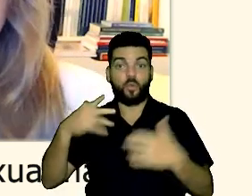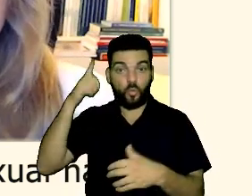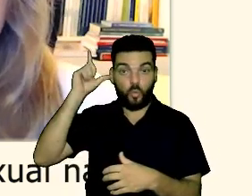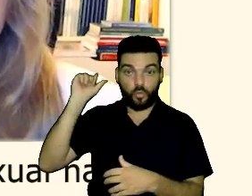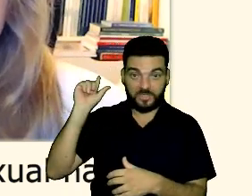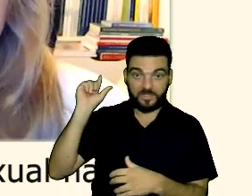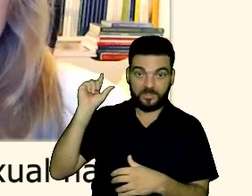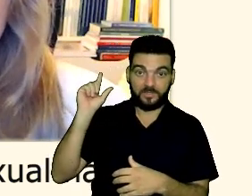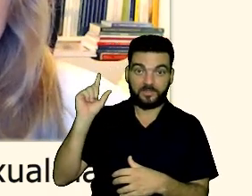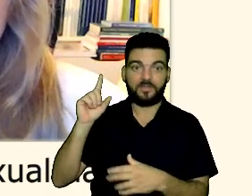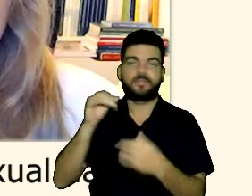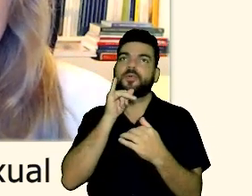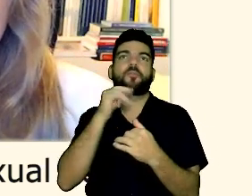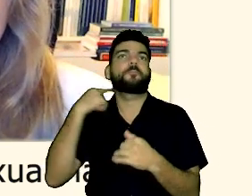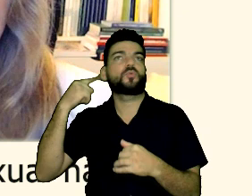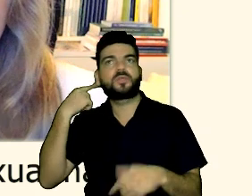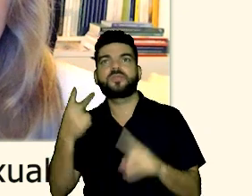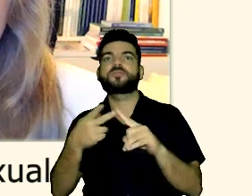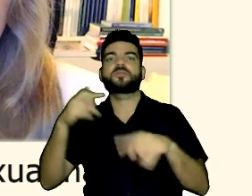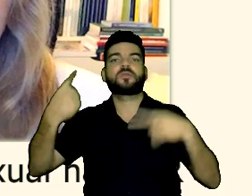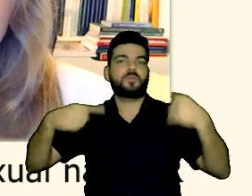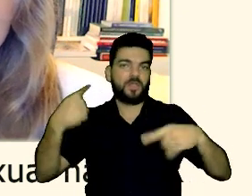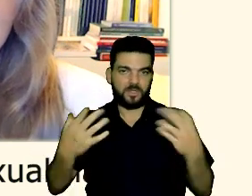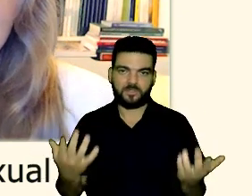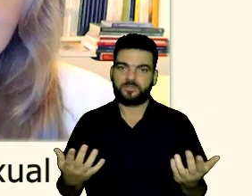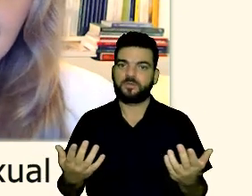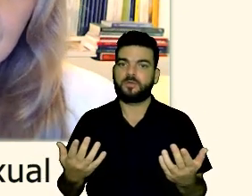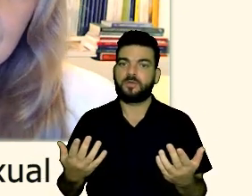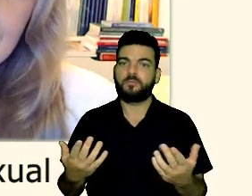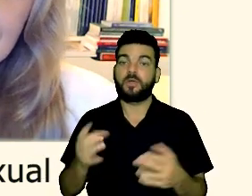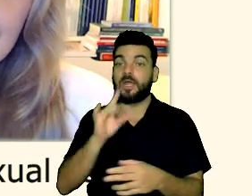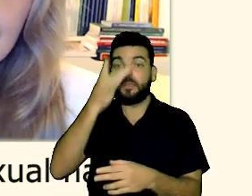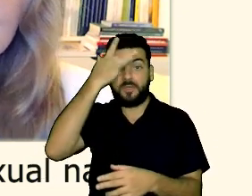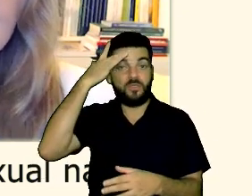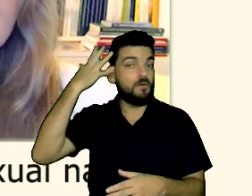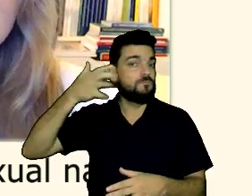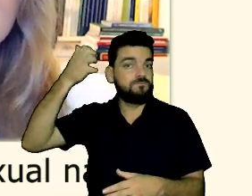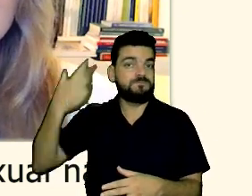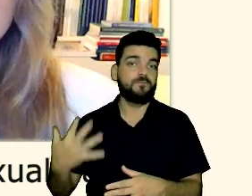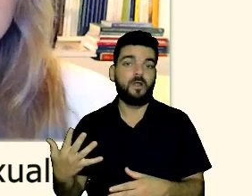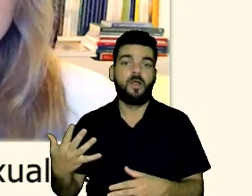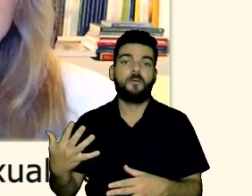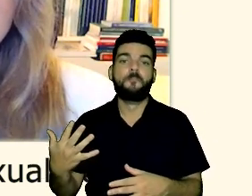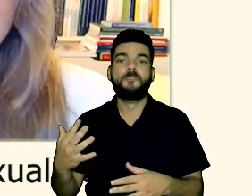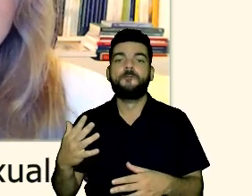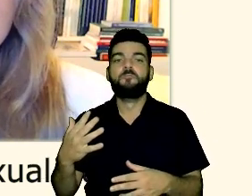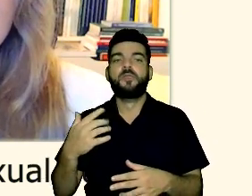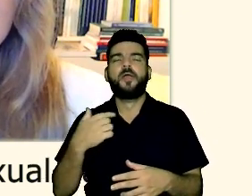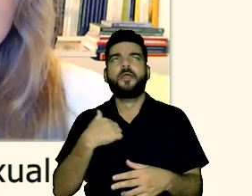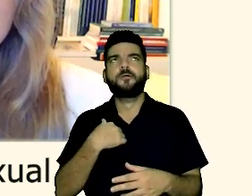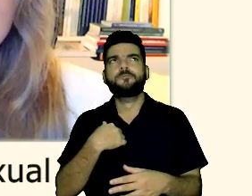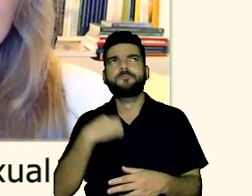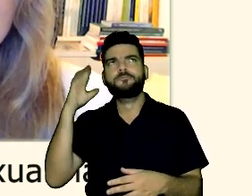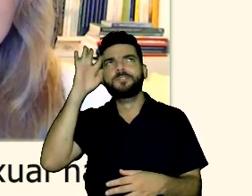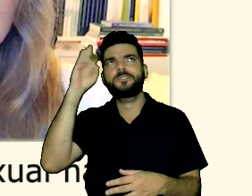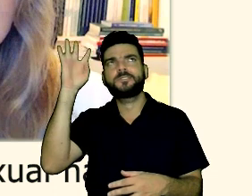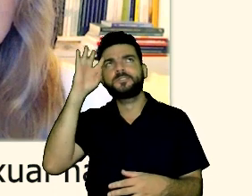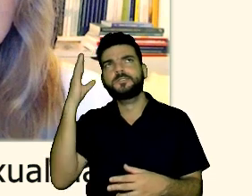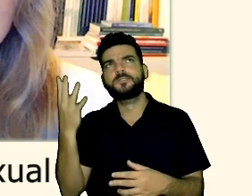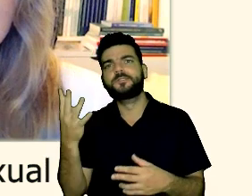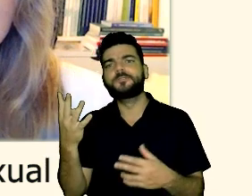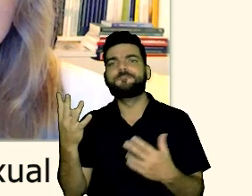pelos painelistas, o que ficou e me chamou a atenção e que acho que é o que traz aqui o gancho para as discussões do dia de